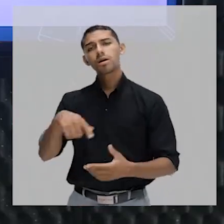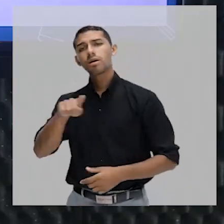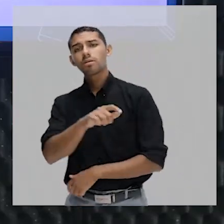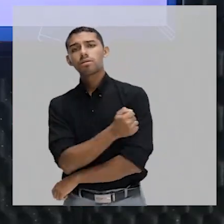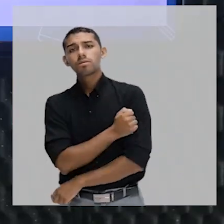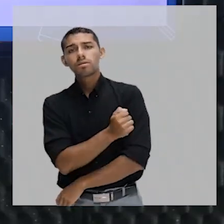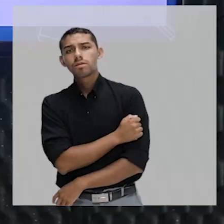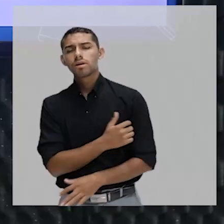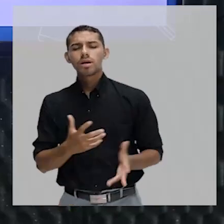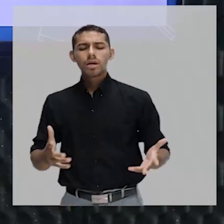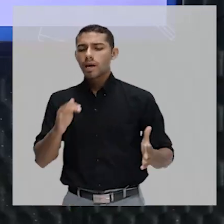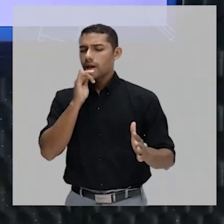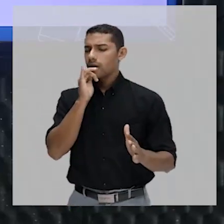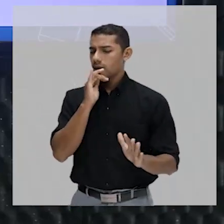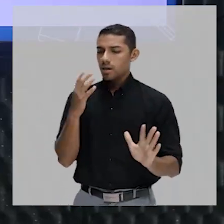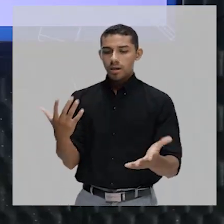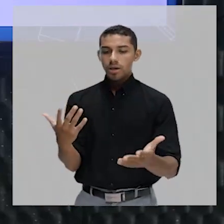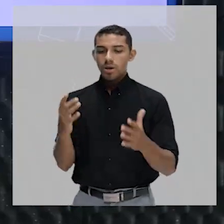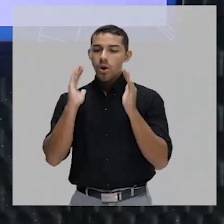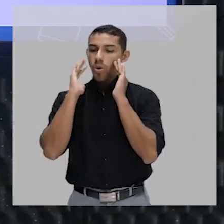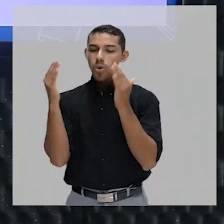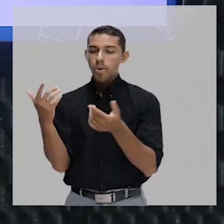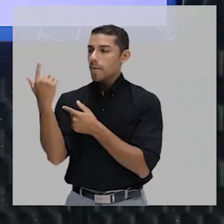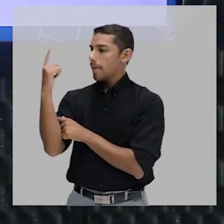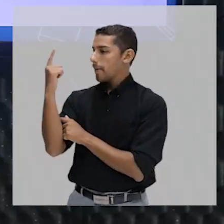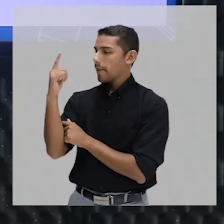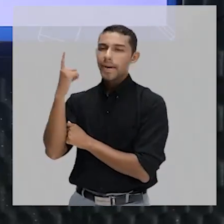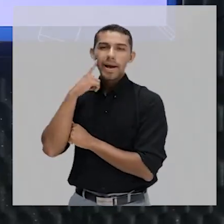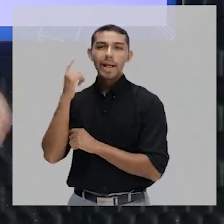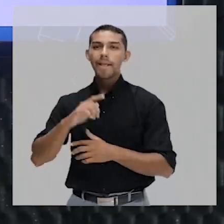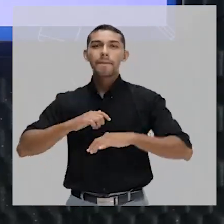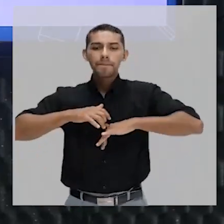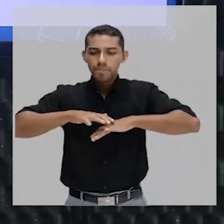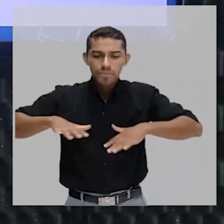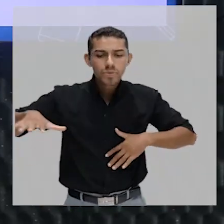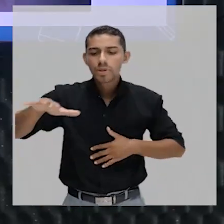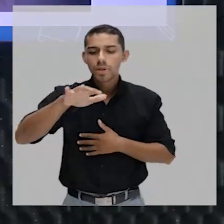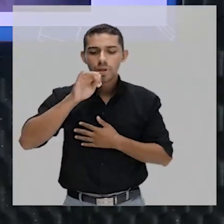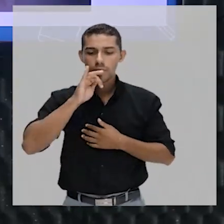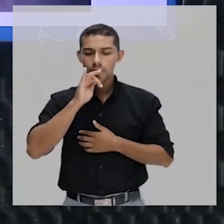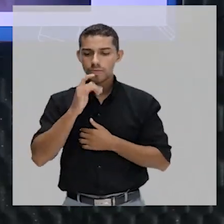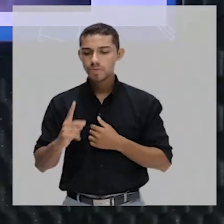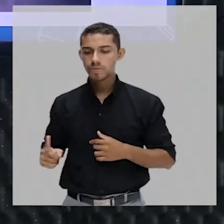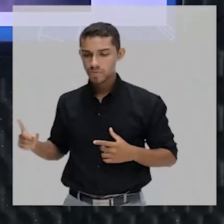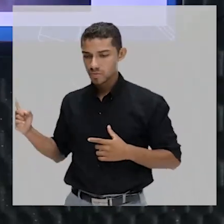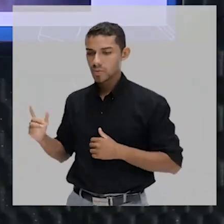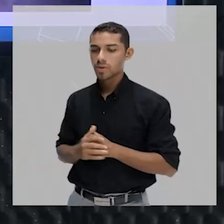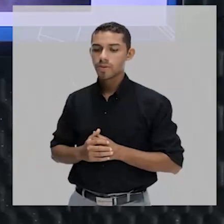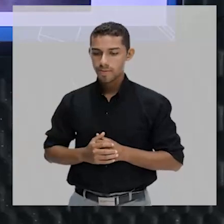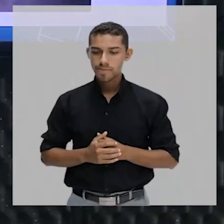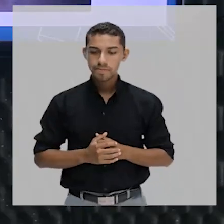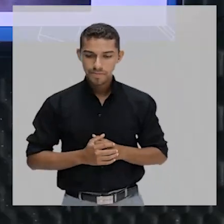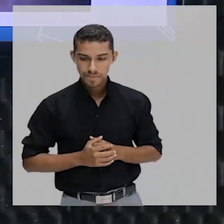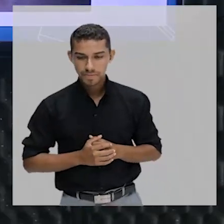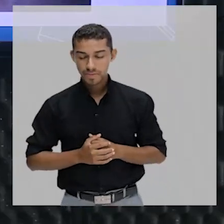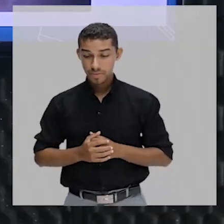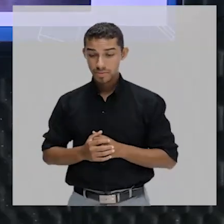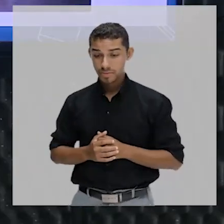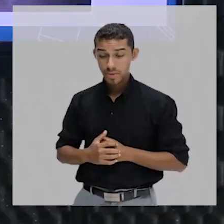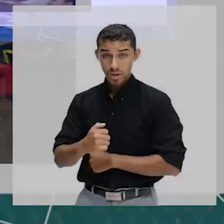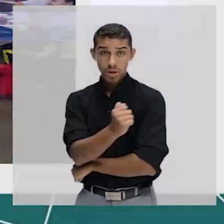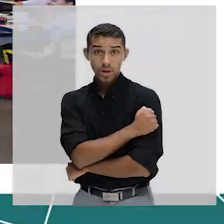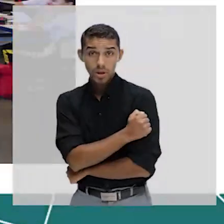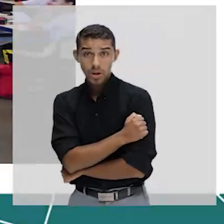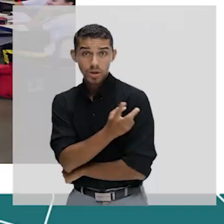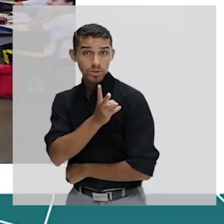gosto de falar, gente, trabalhar conceito geográfico é mostrar o exemplo da sala de aula. Por exemplo, Uma turma de segundo